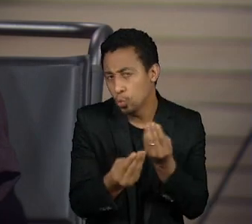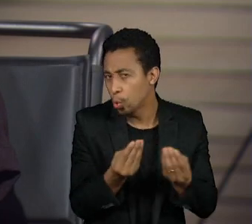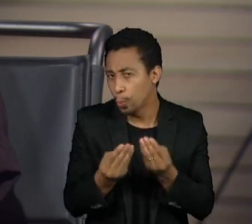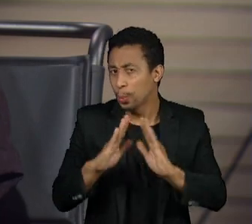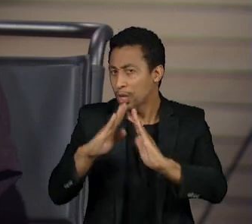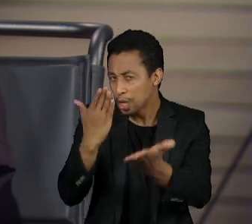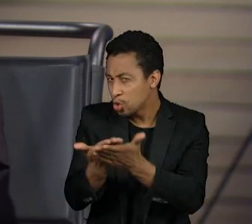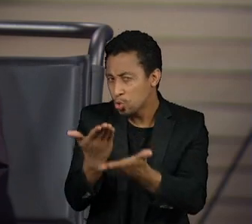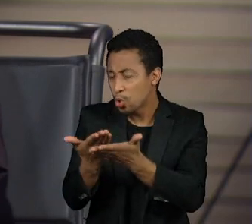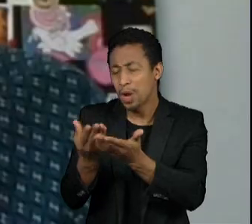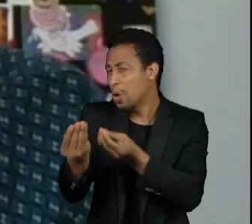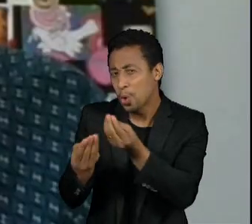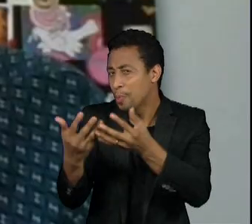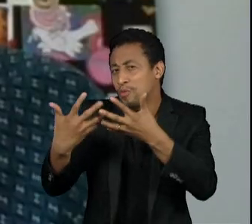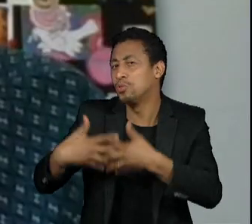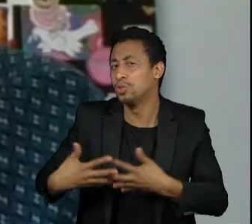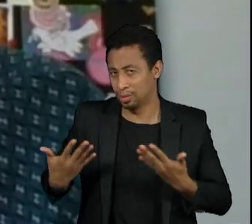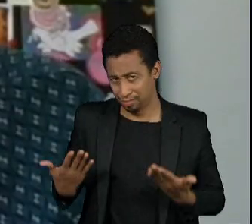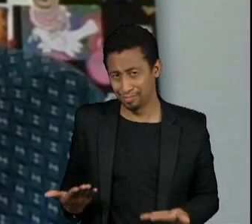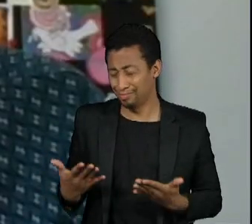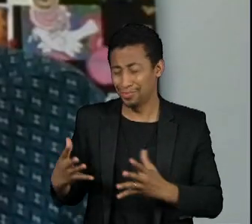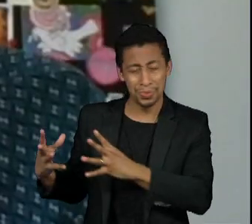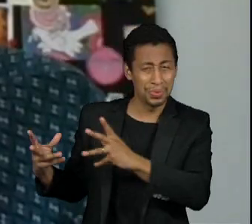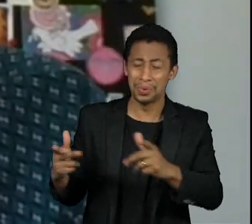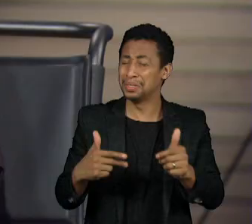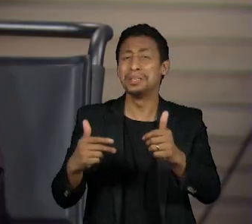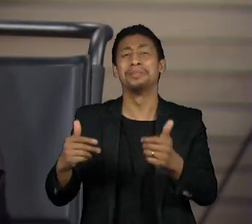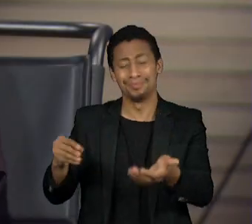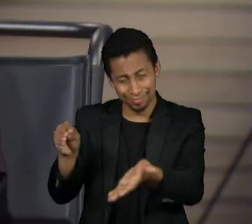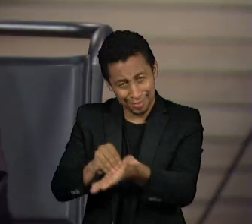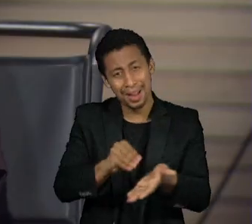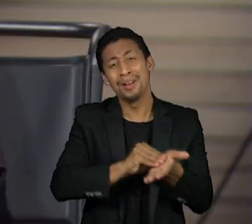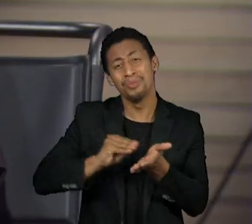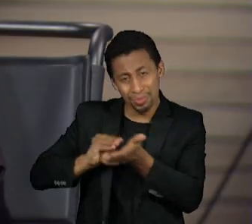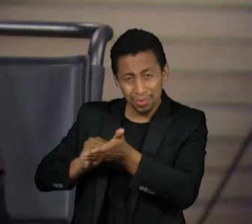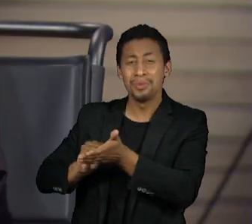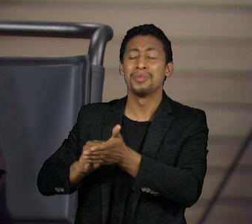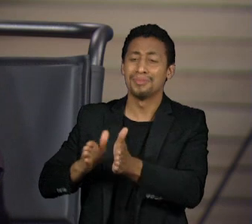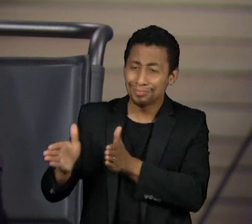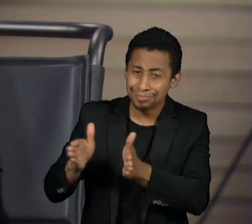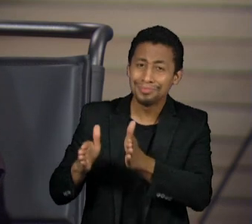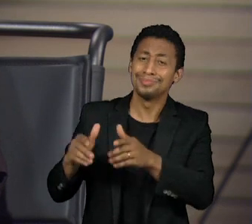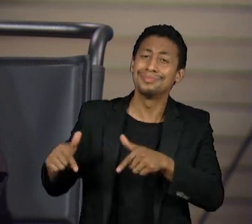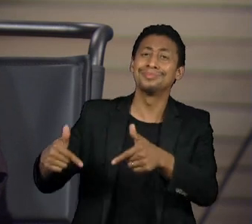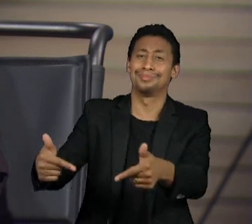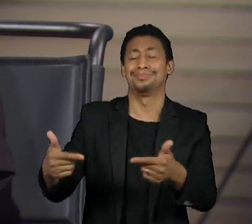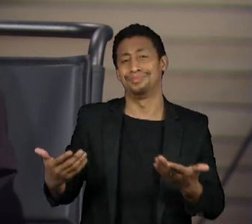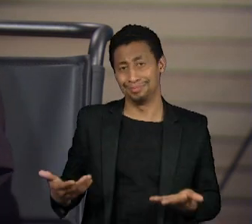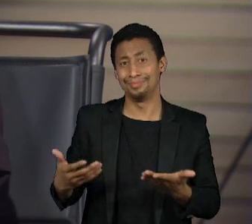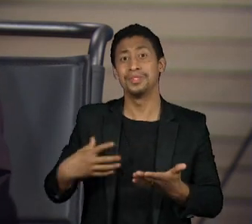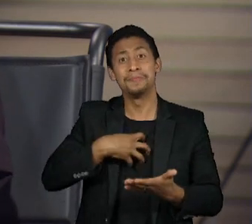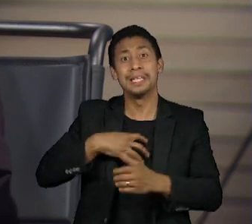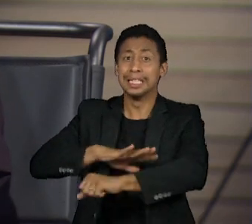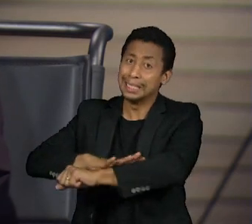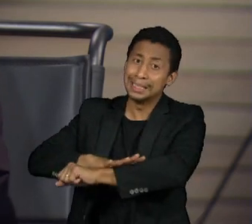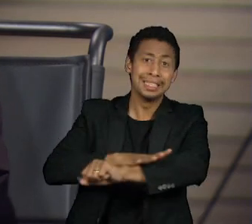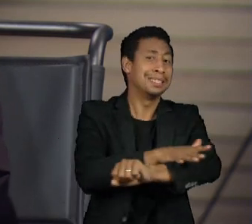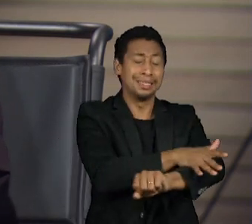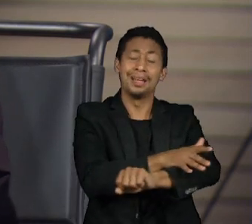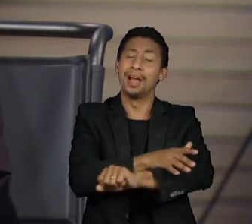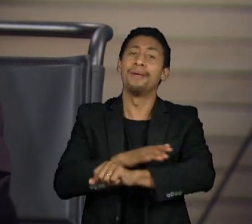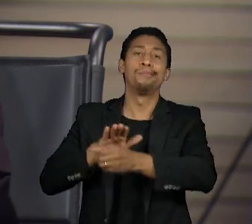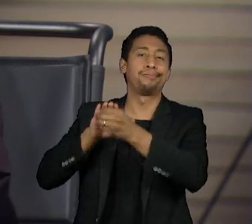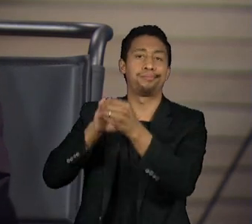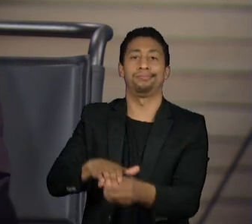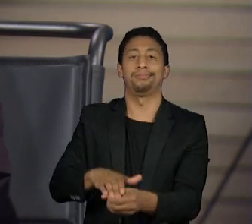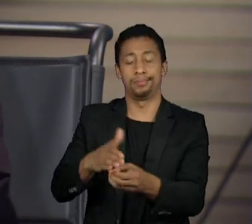mais pobres? Ou seja, elas foram profundamente impactadas, né, por todos os impactos que o racismo já trazia na sua vida. E pensar isso que